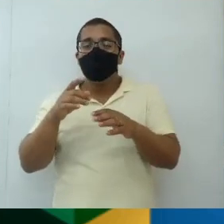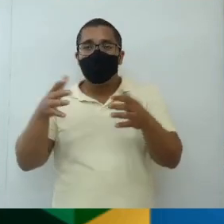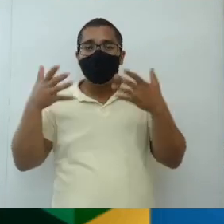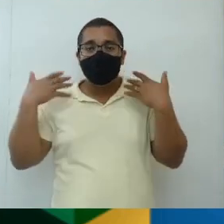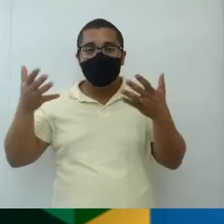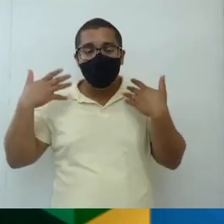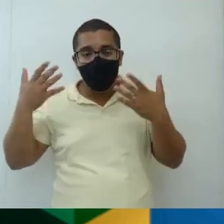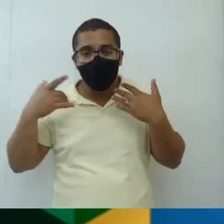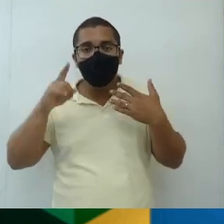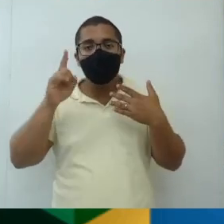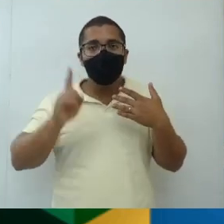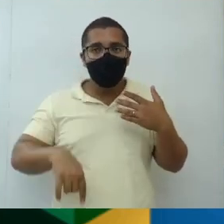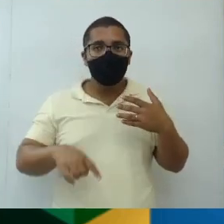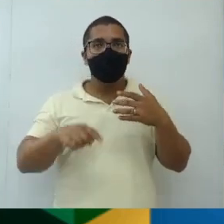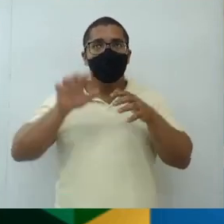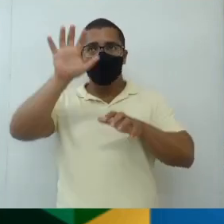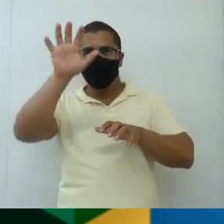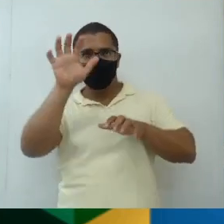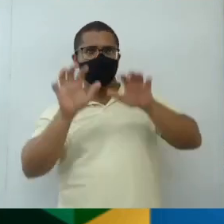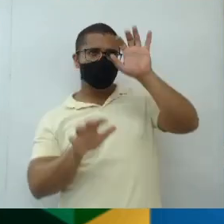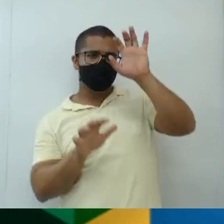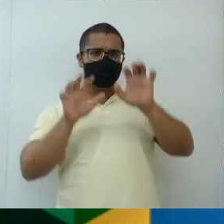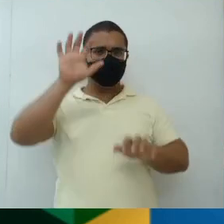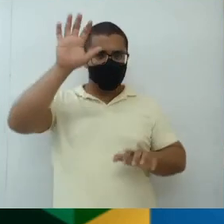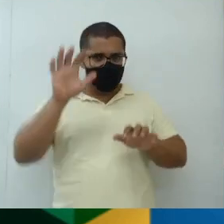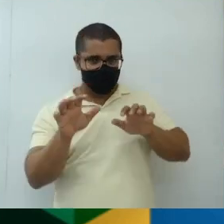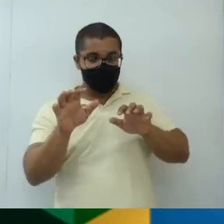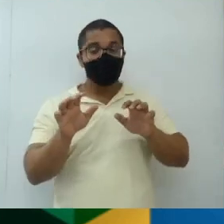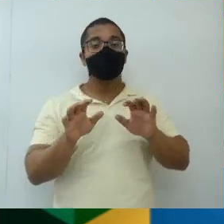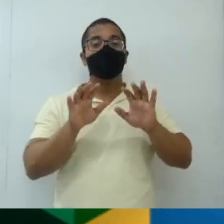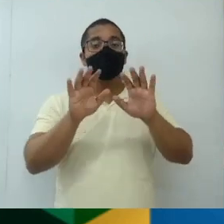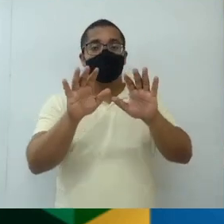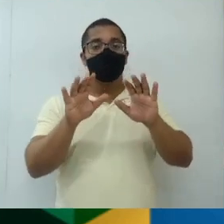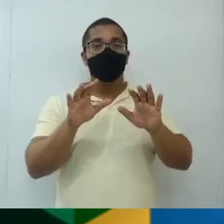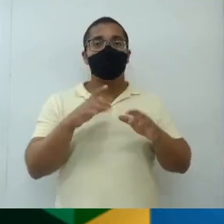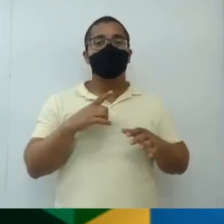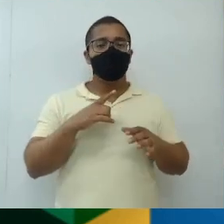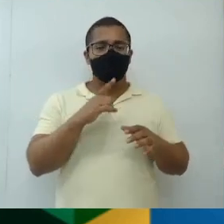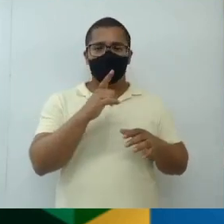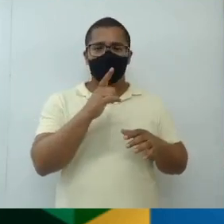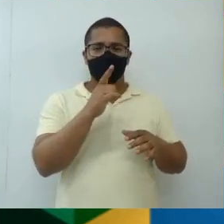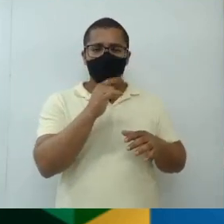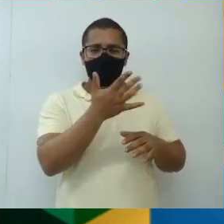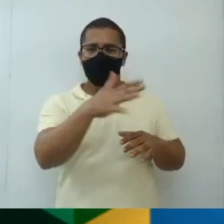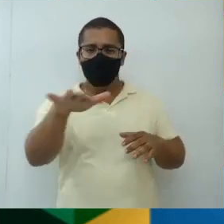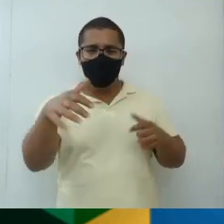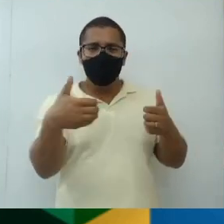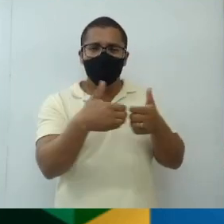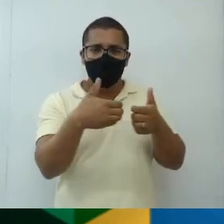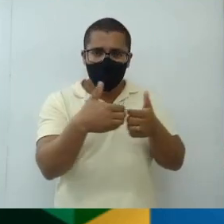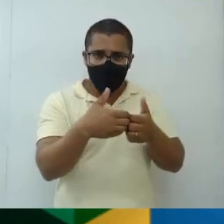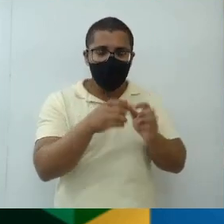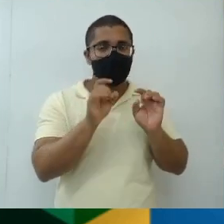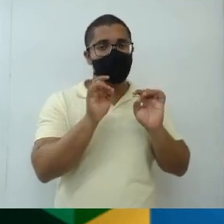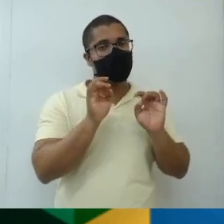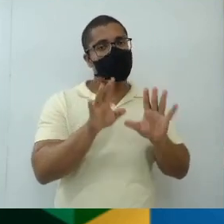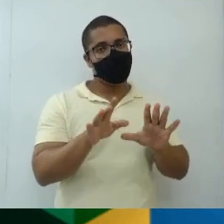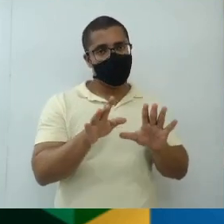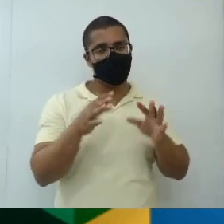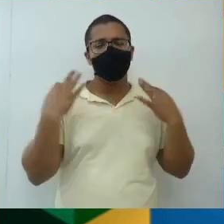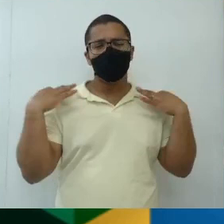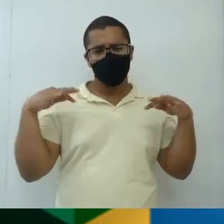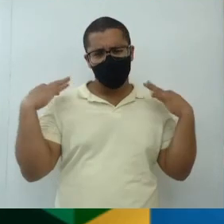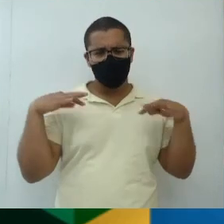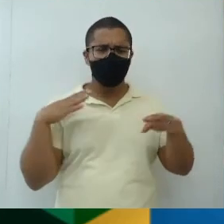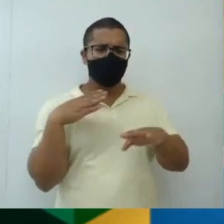temperadas o turismo de praia se restringe aos me é de verão quem as